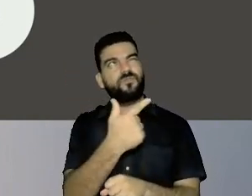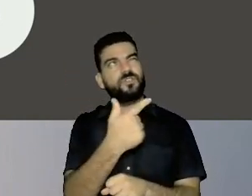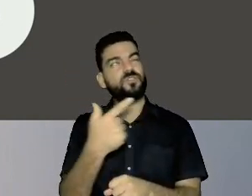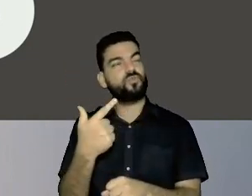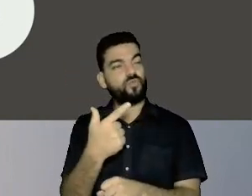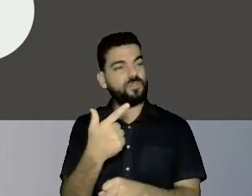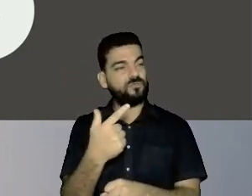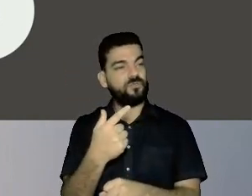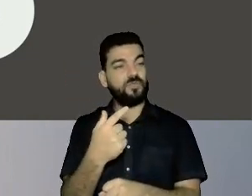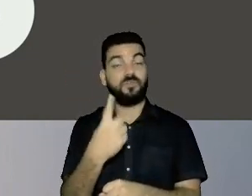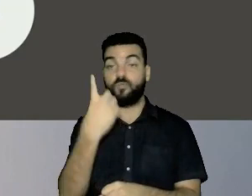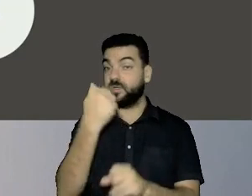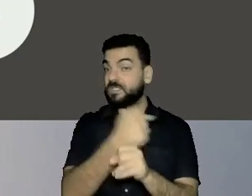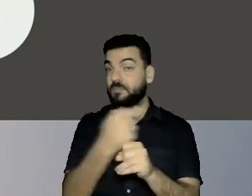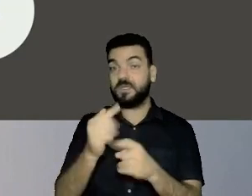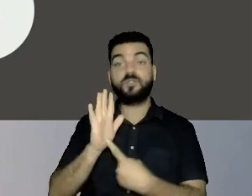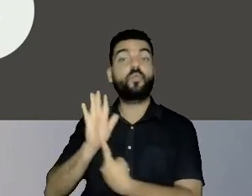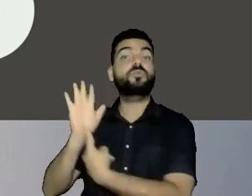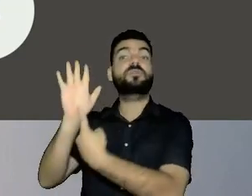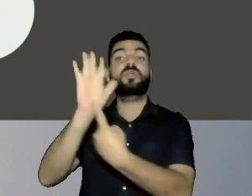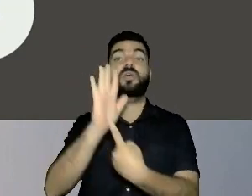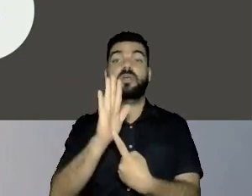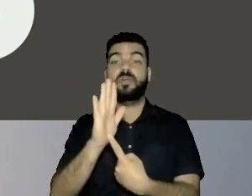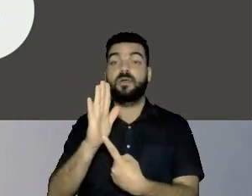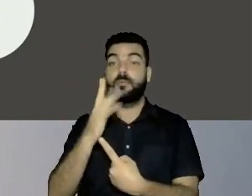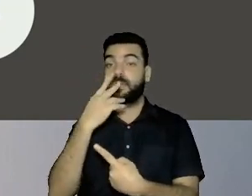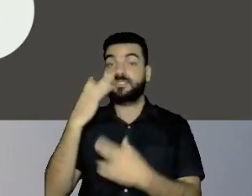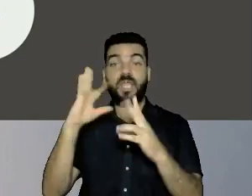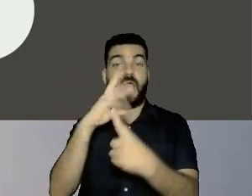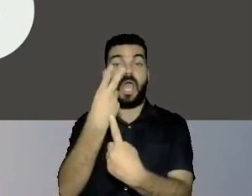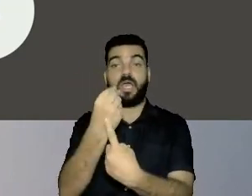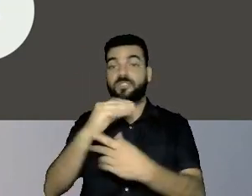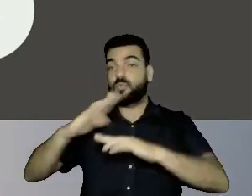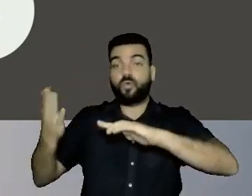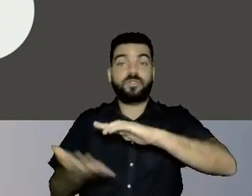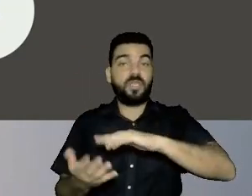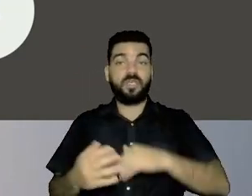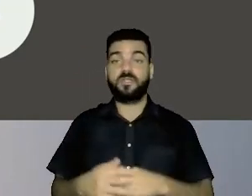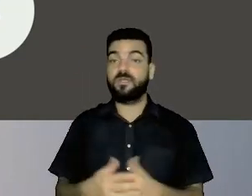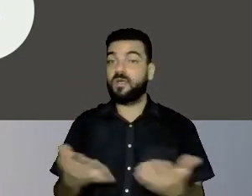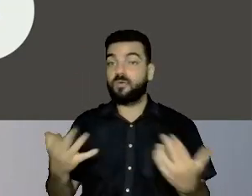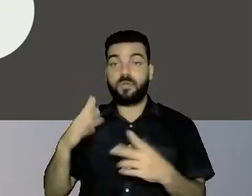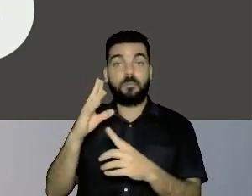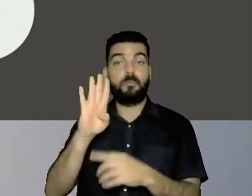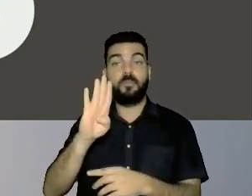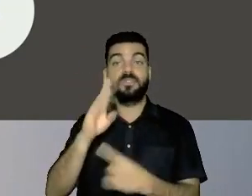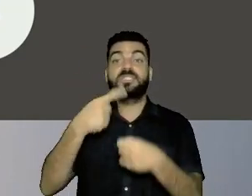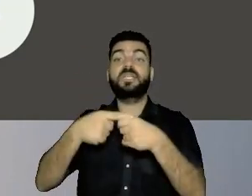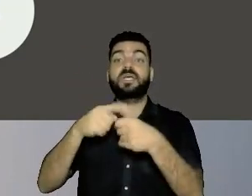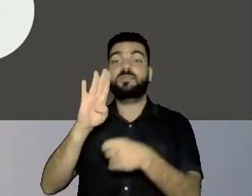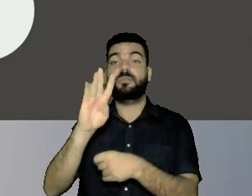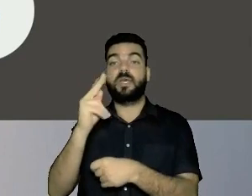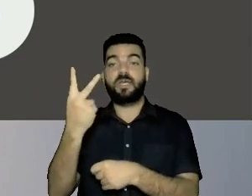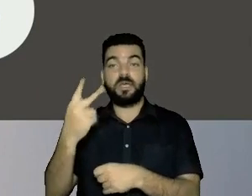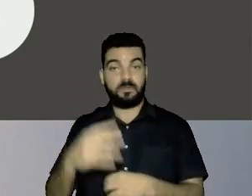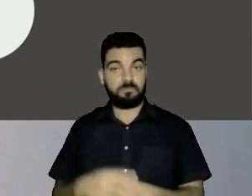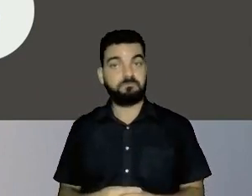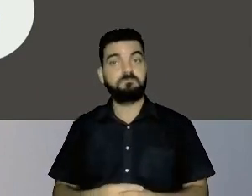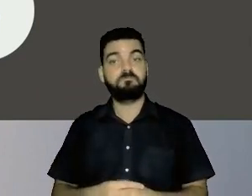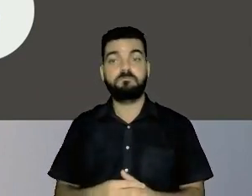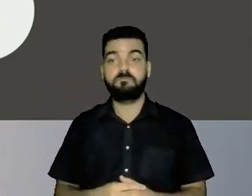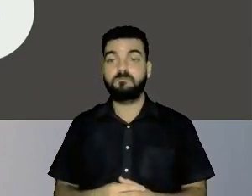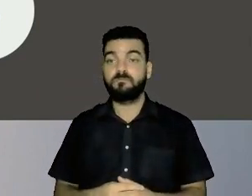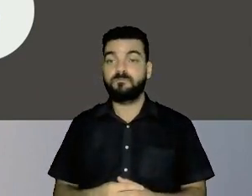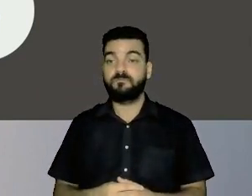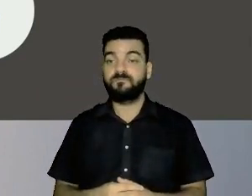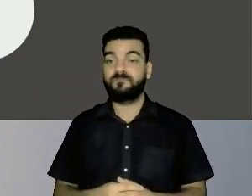Malfatti na Semana de Arte Moderna em 22, e foi a primeira mulher a fazer uma exposição de arte moderna em Belo